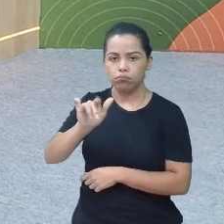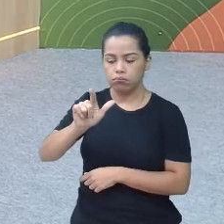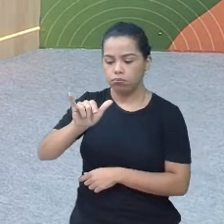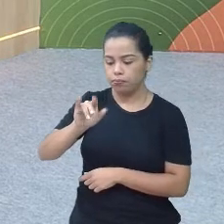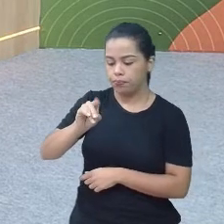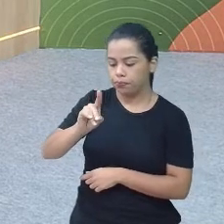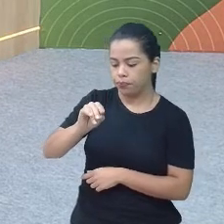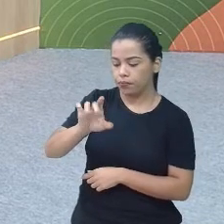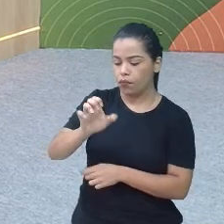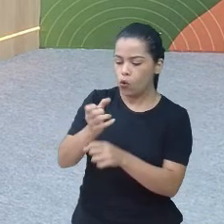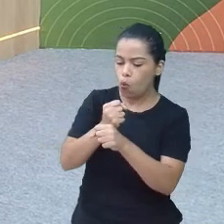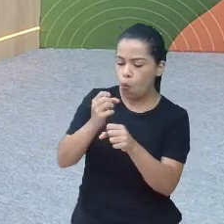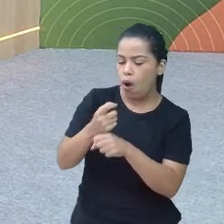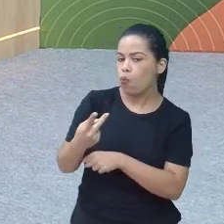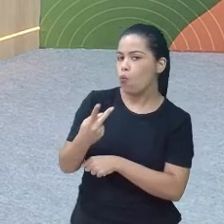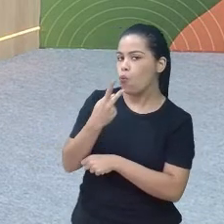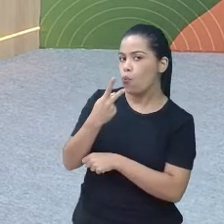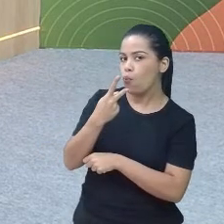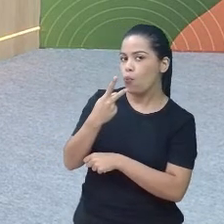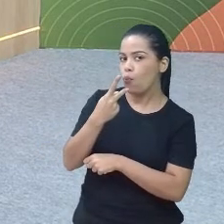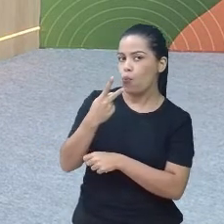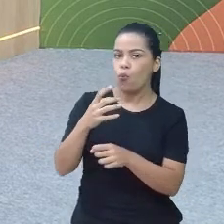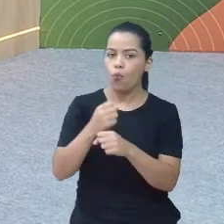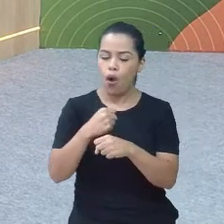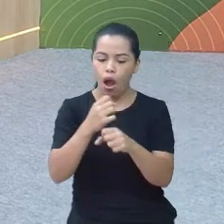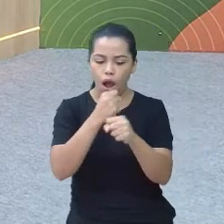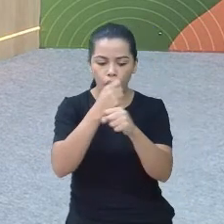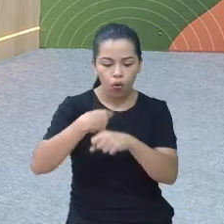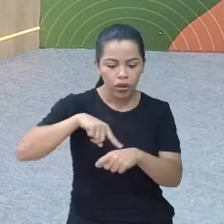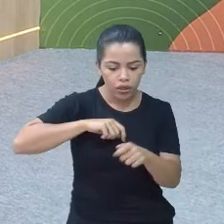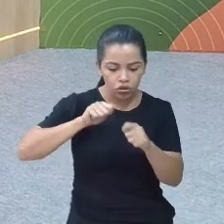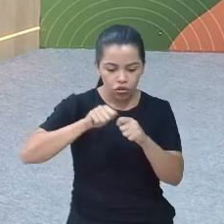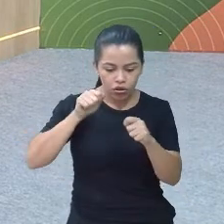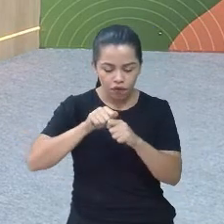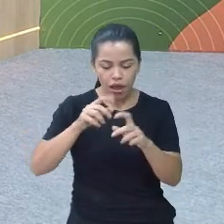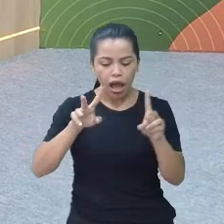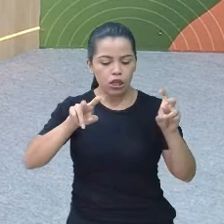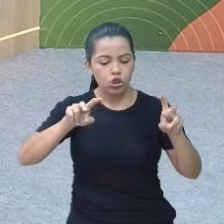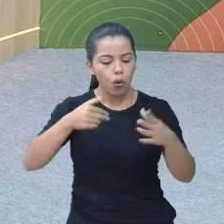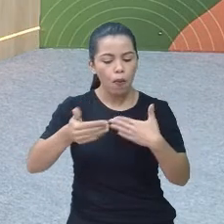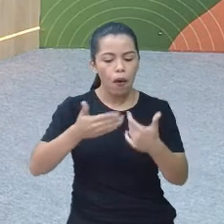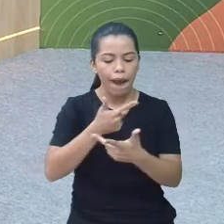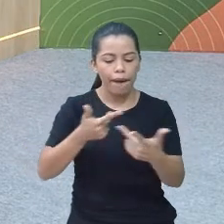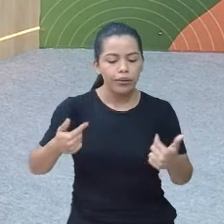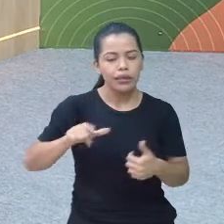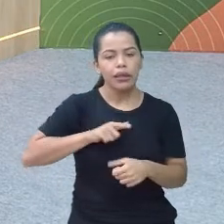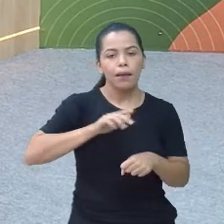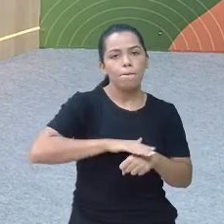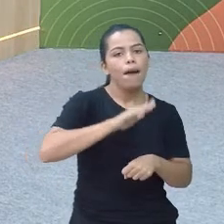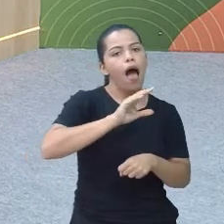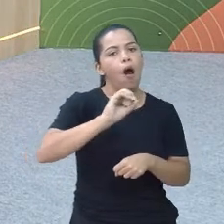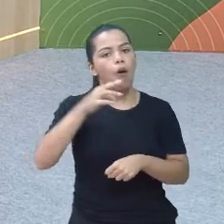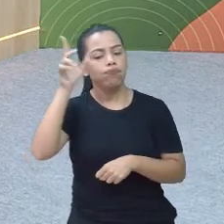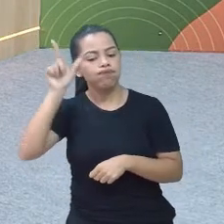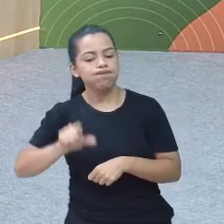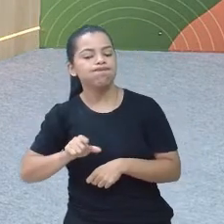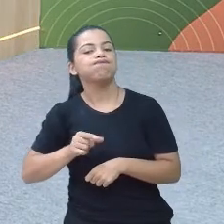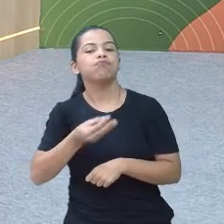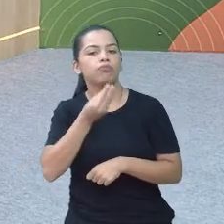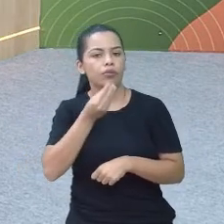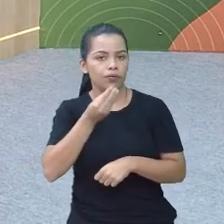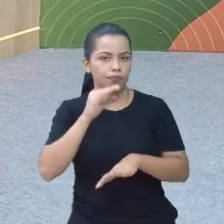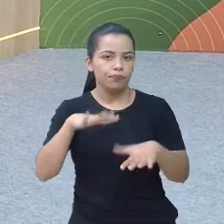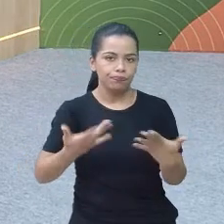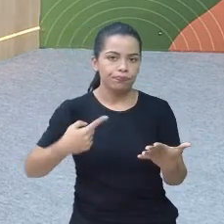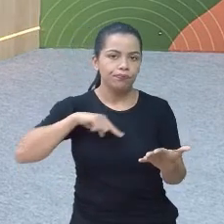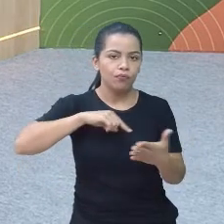é o cálculo que se faz em cima de uma análise de ter mais ou menos chance. Então, a gente vai estudar elementos que você